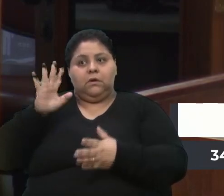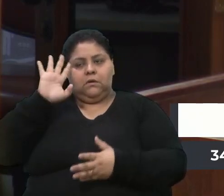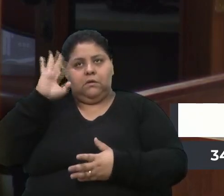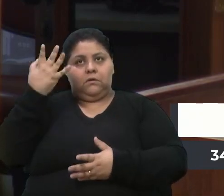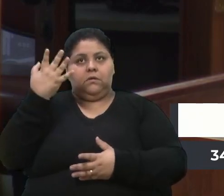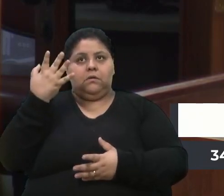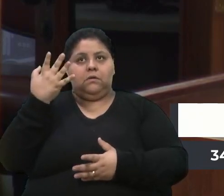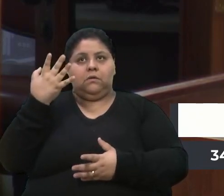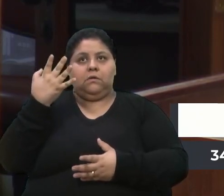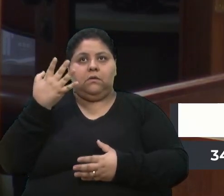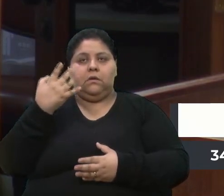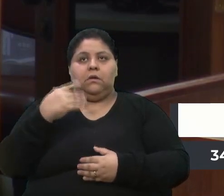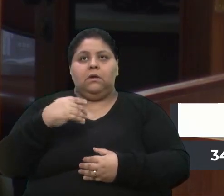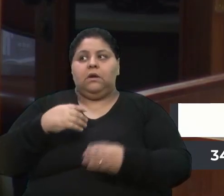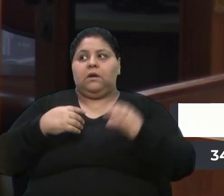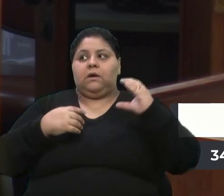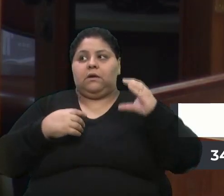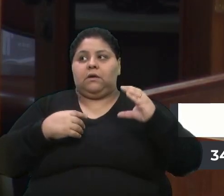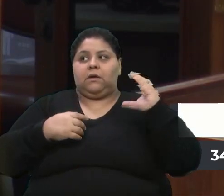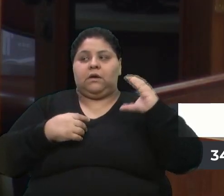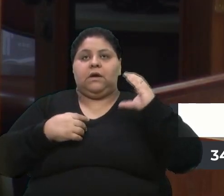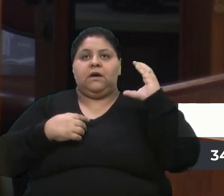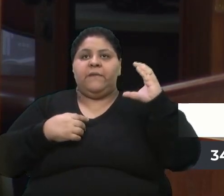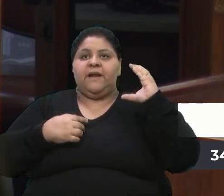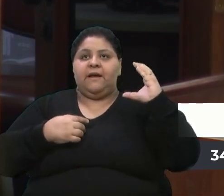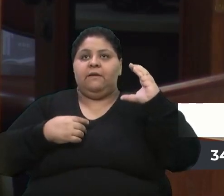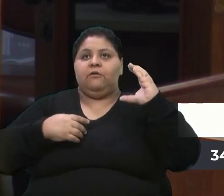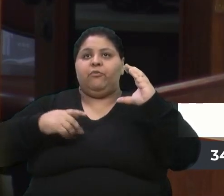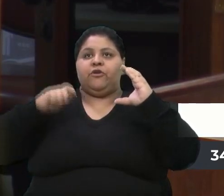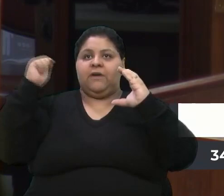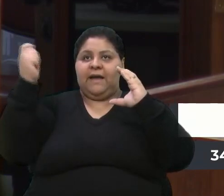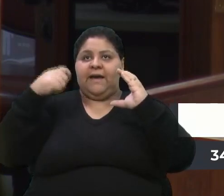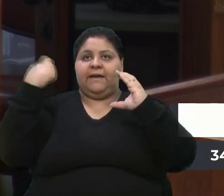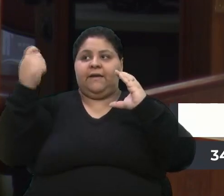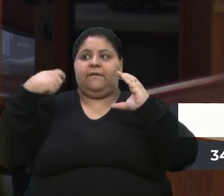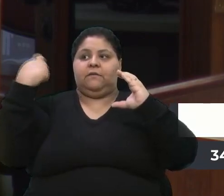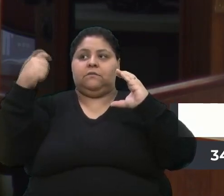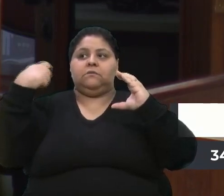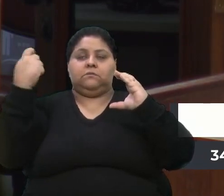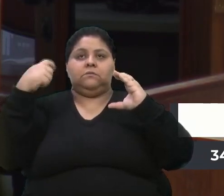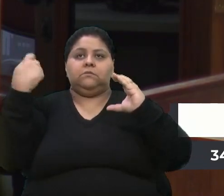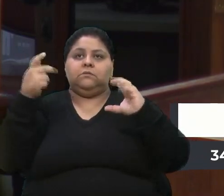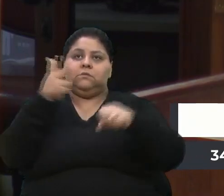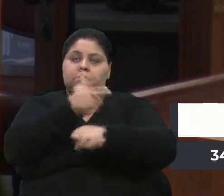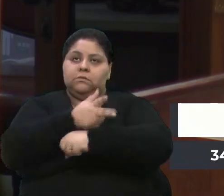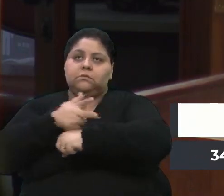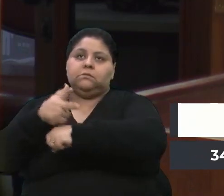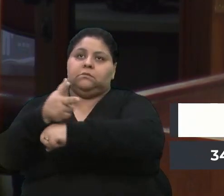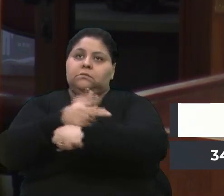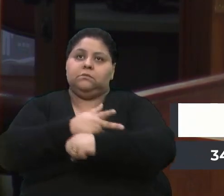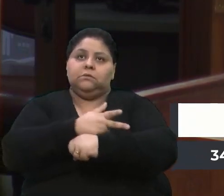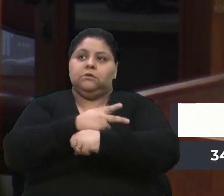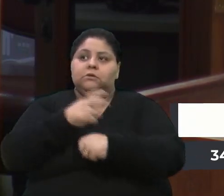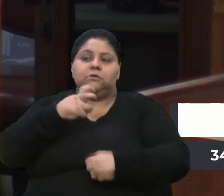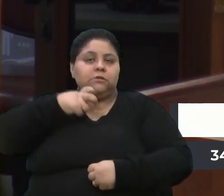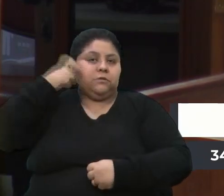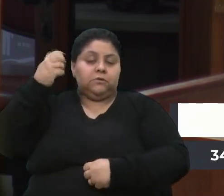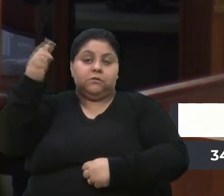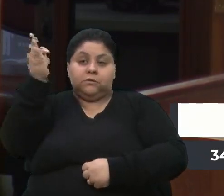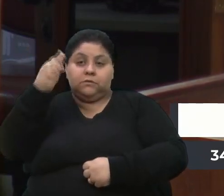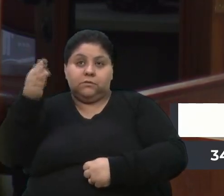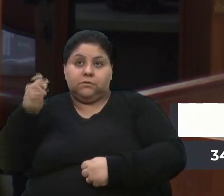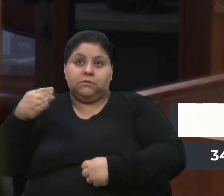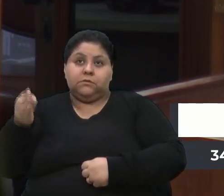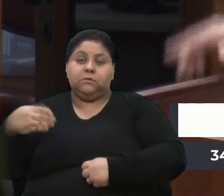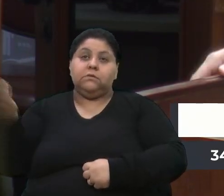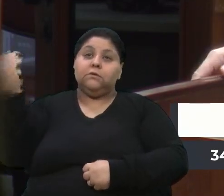passou fiasco nacional. Do PT ao PSDB. Manifestações de juristas e